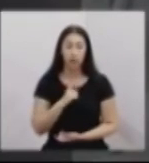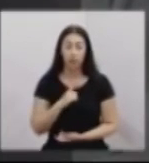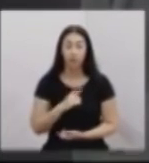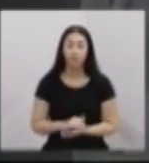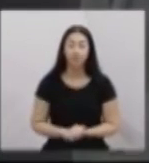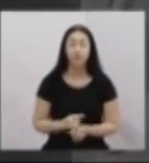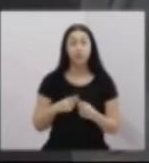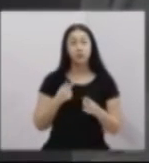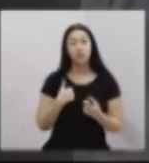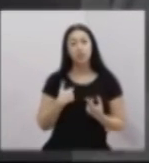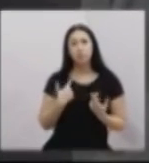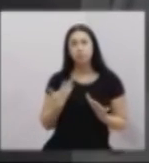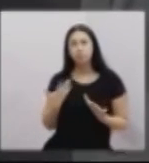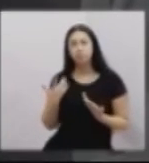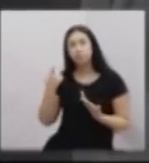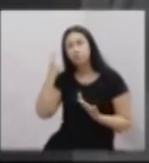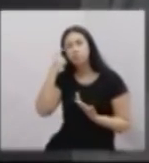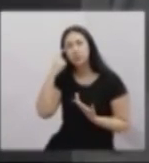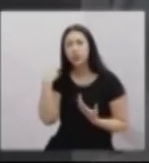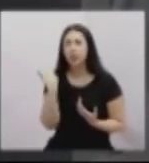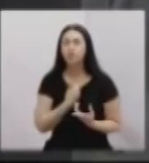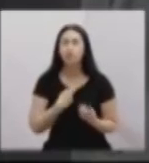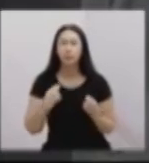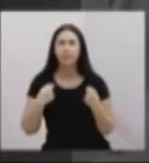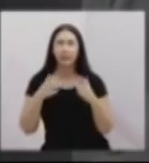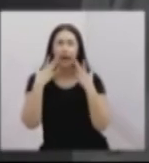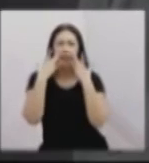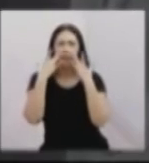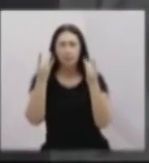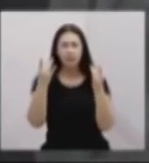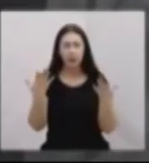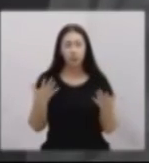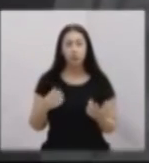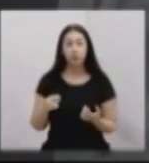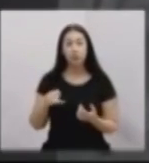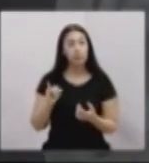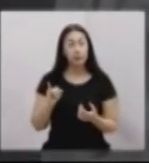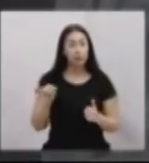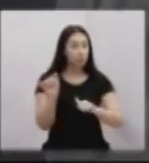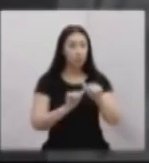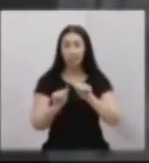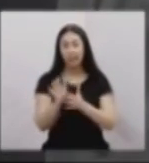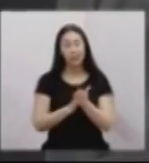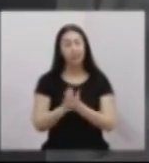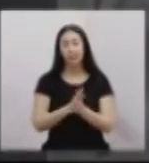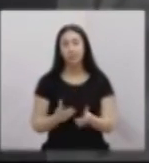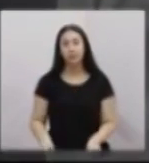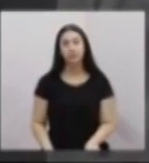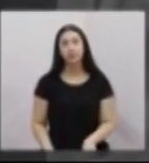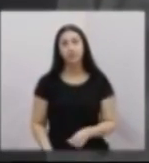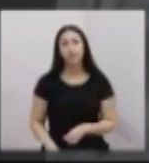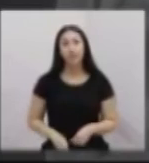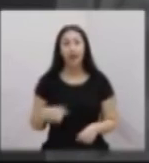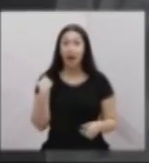acho interessante a gente chamar atenção para esse tema. Se a gente não mudar a postura, nós vamos aí